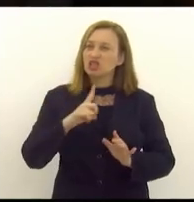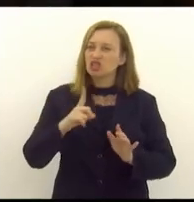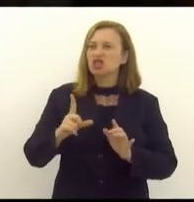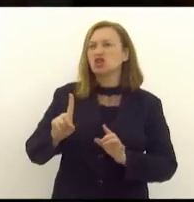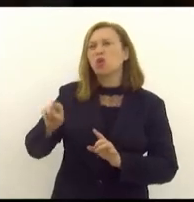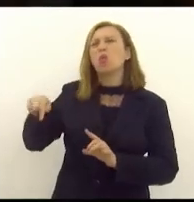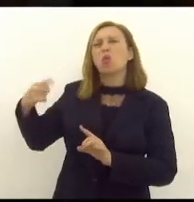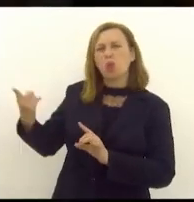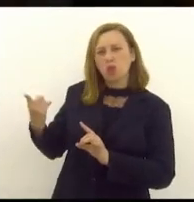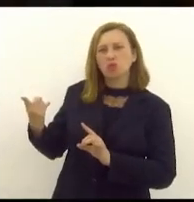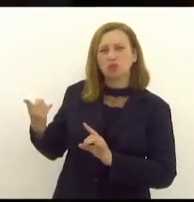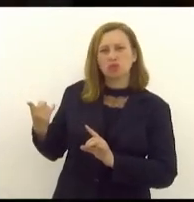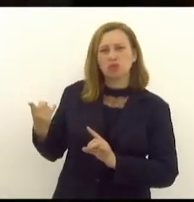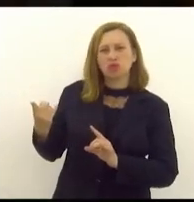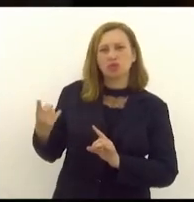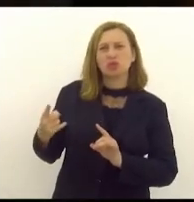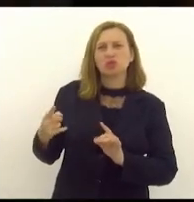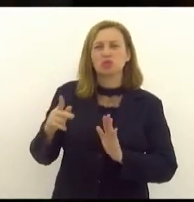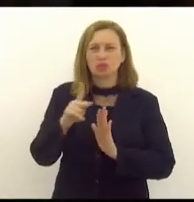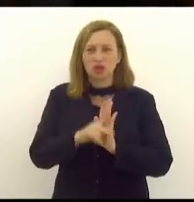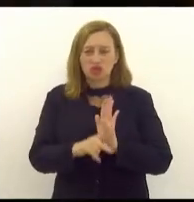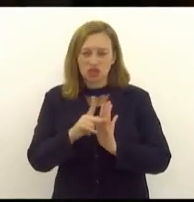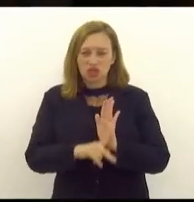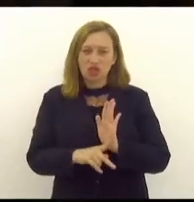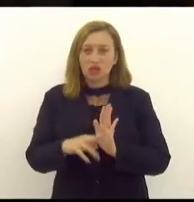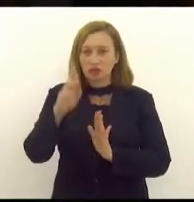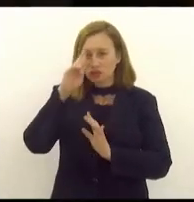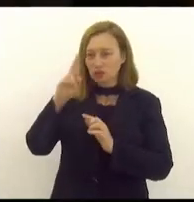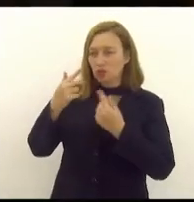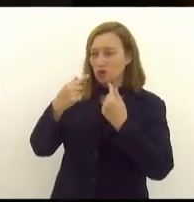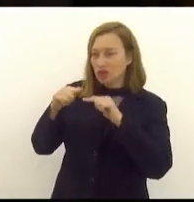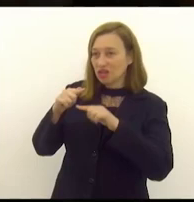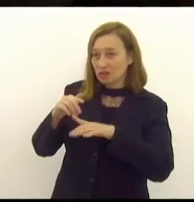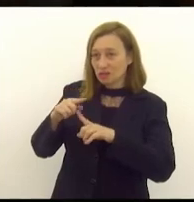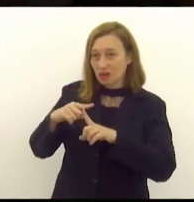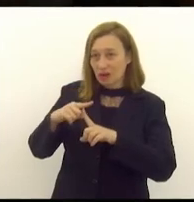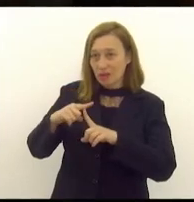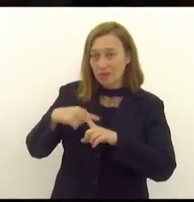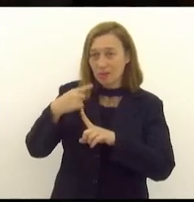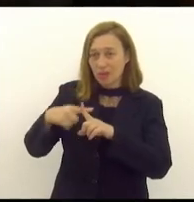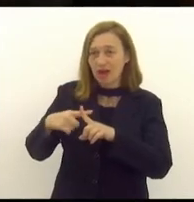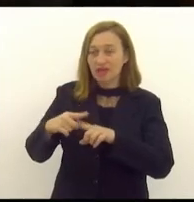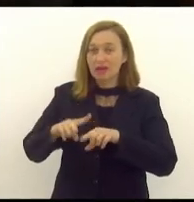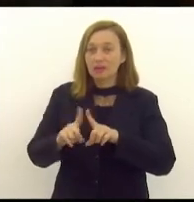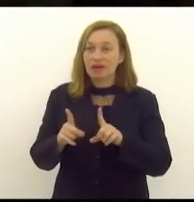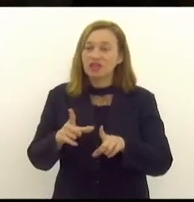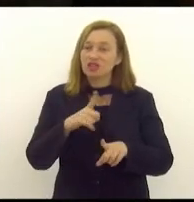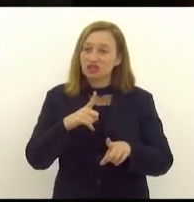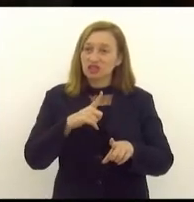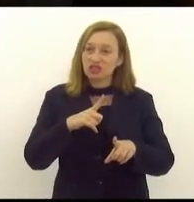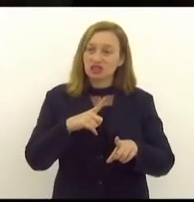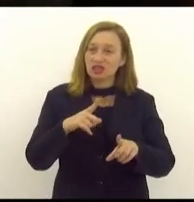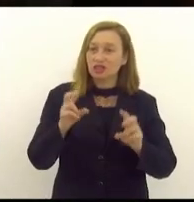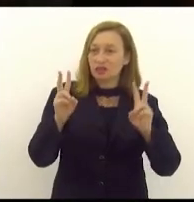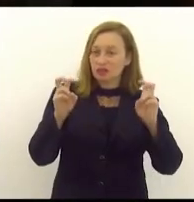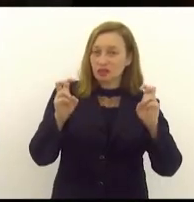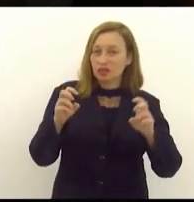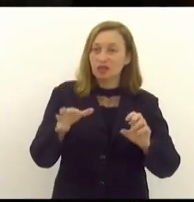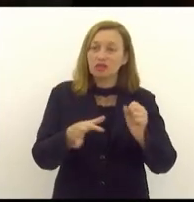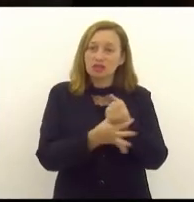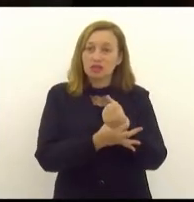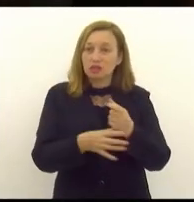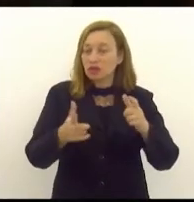vossa excelência foi um crítico quanto mais mas envolvia segurança do policiamento